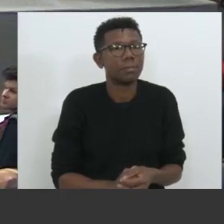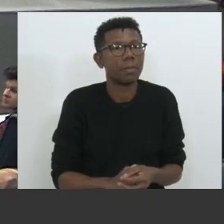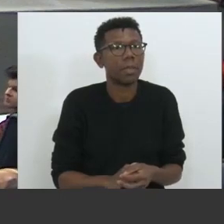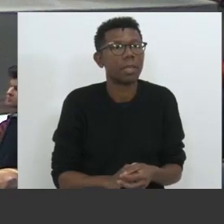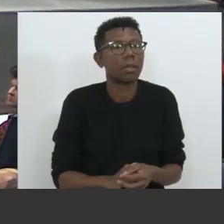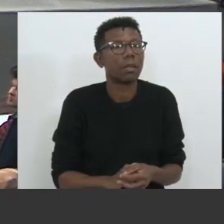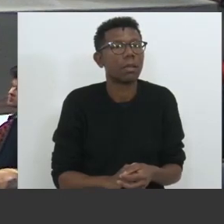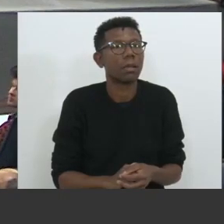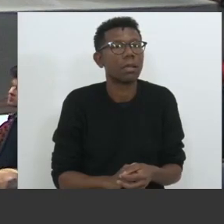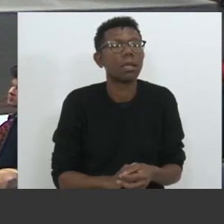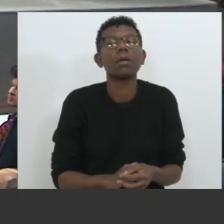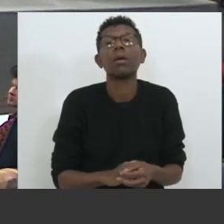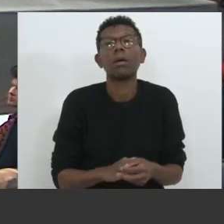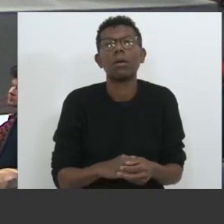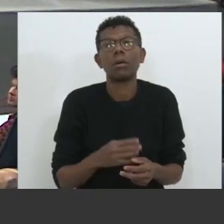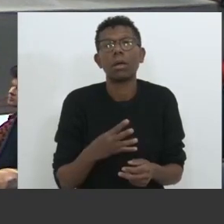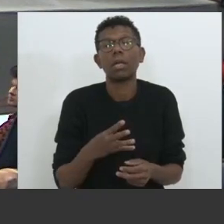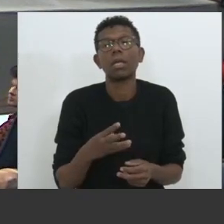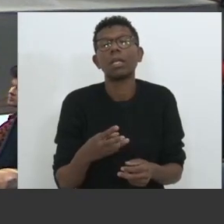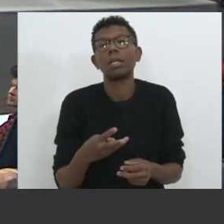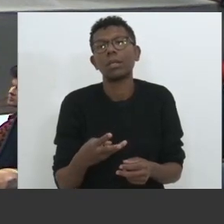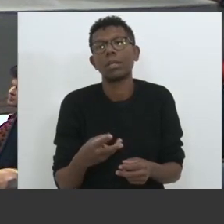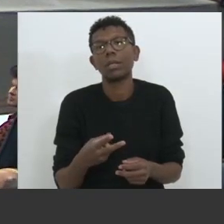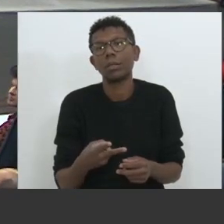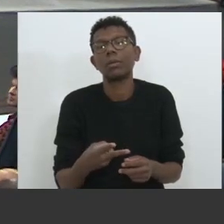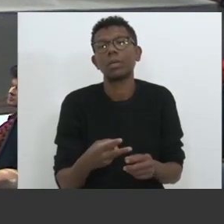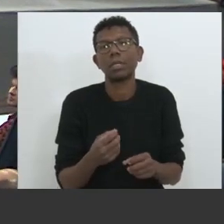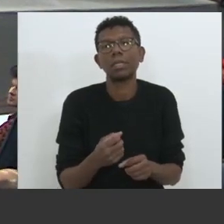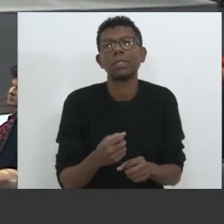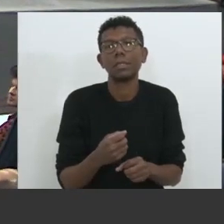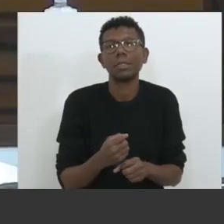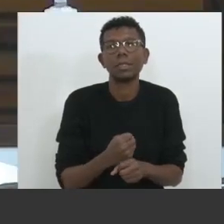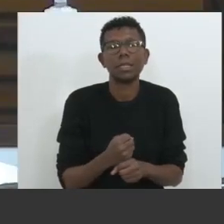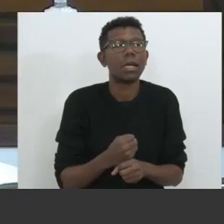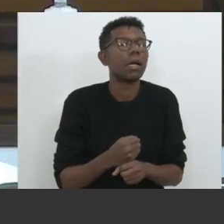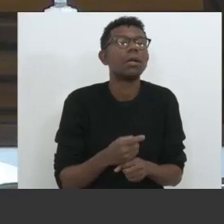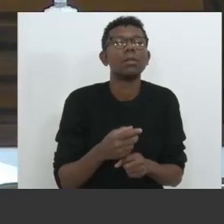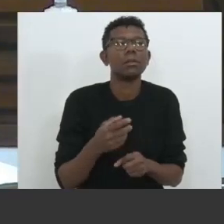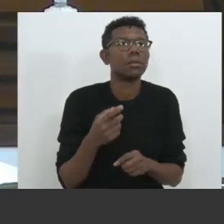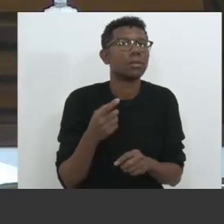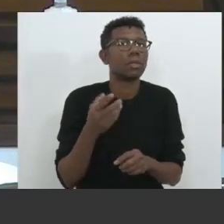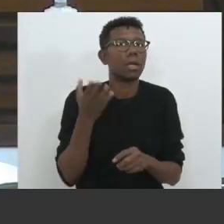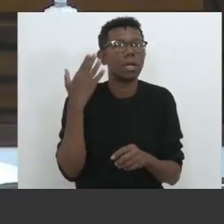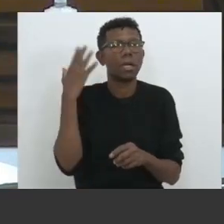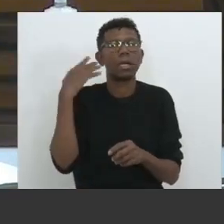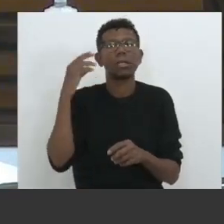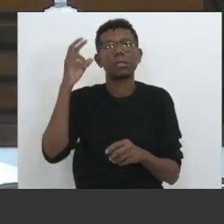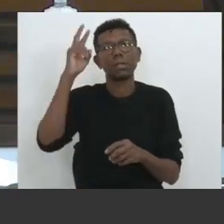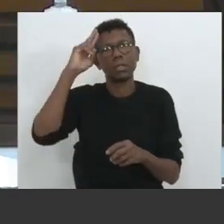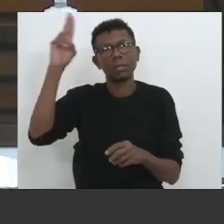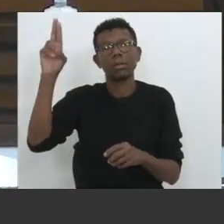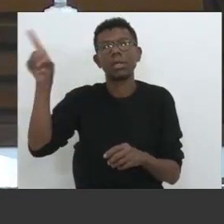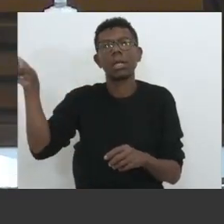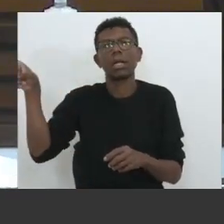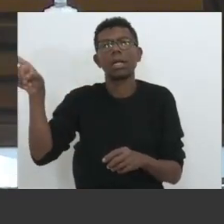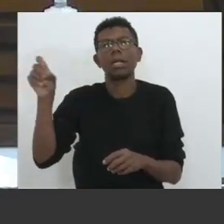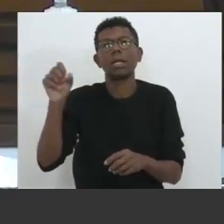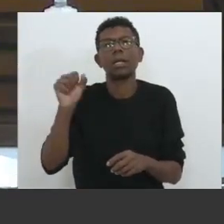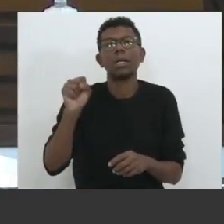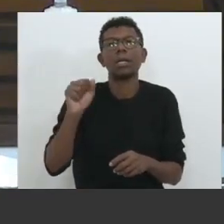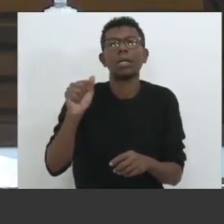Câmara foi era diretora cerimonial foi então saudar a diva